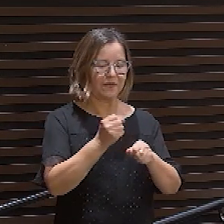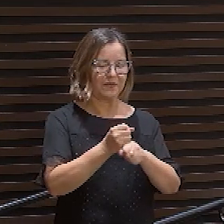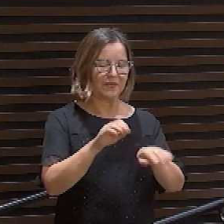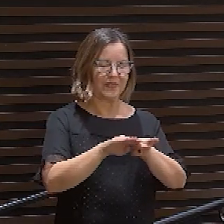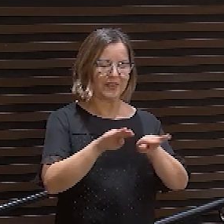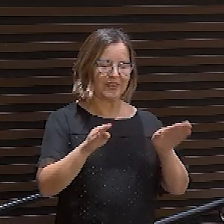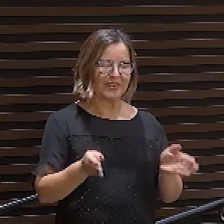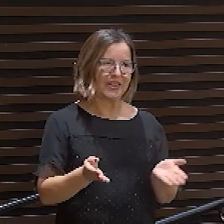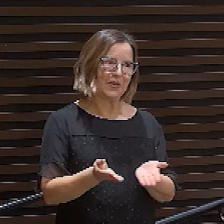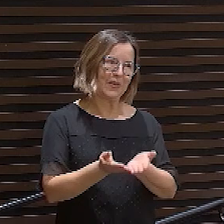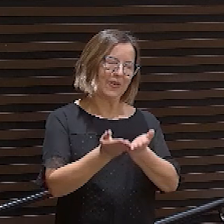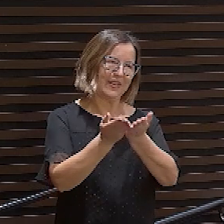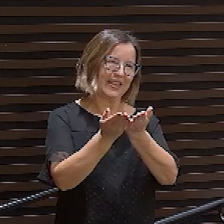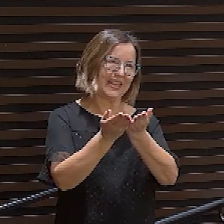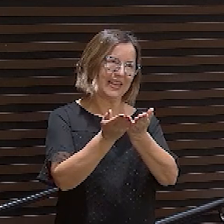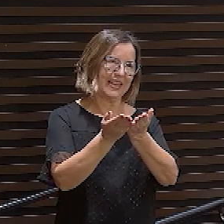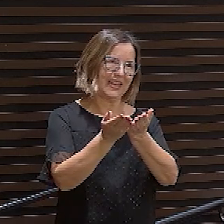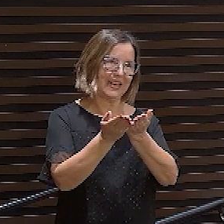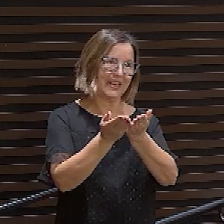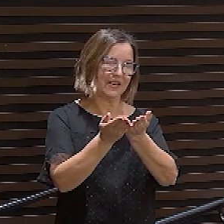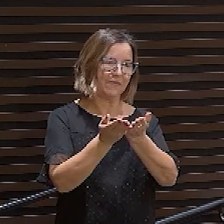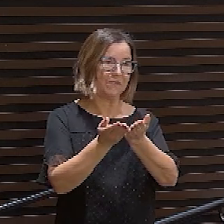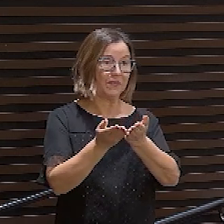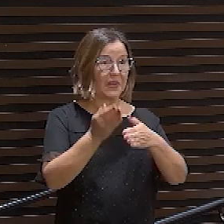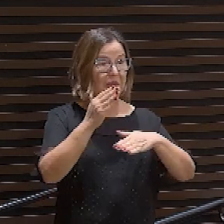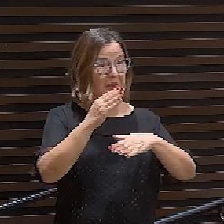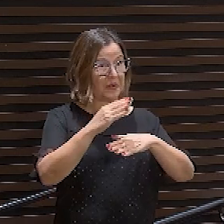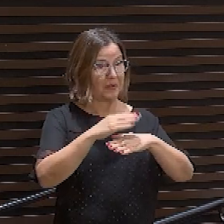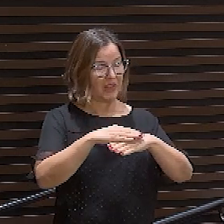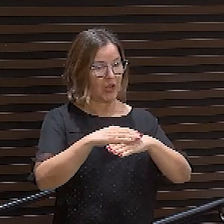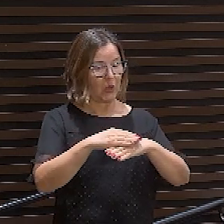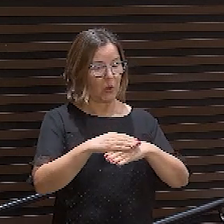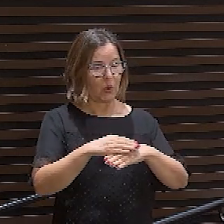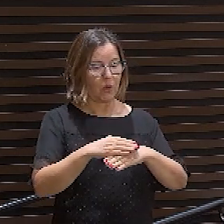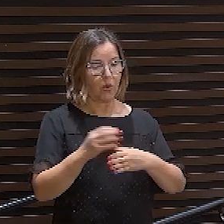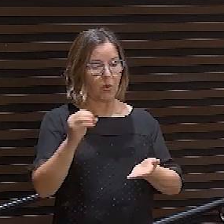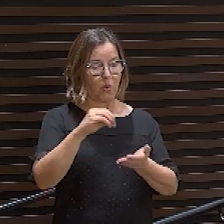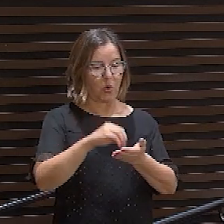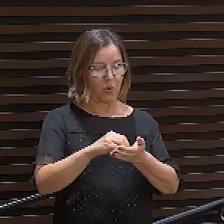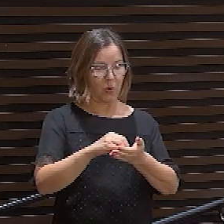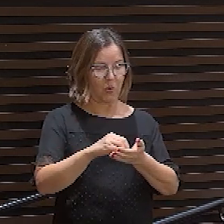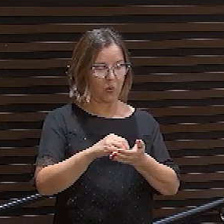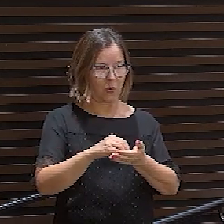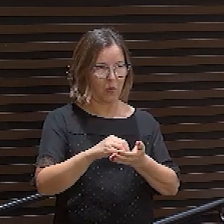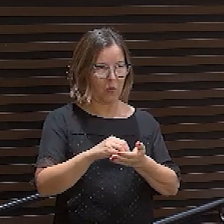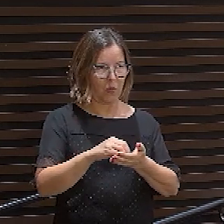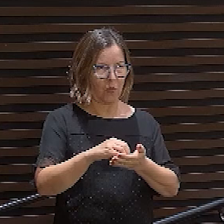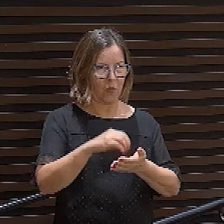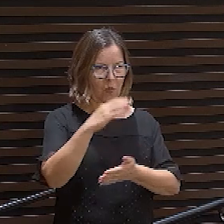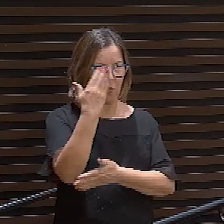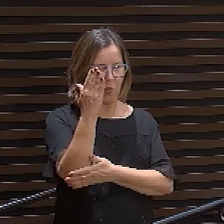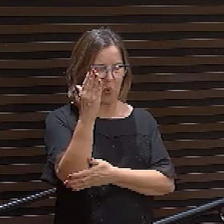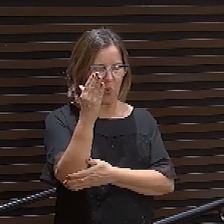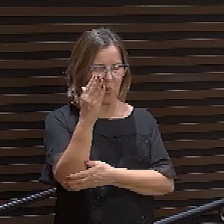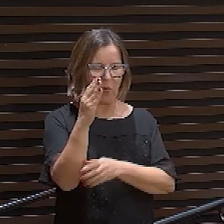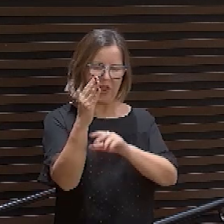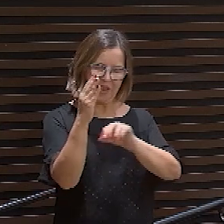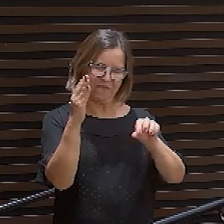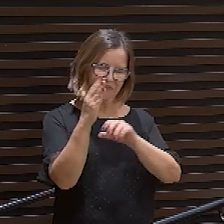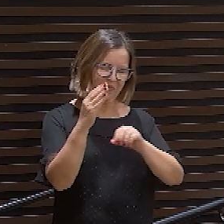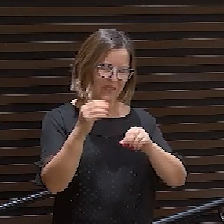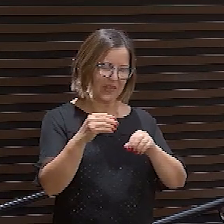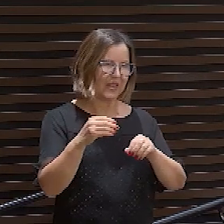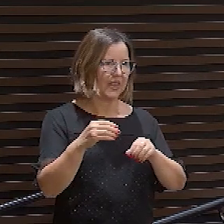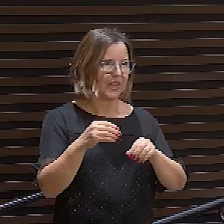altar. Sobre ele dispôs a lenha, amarrou Isaque, seu filho, e o deitou